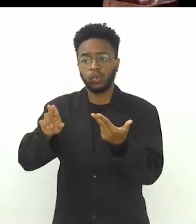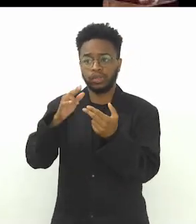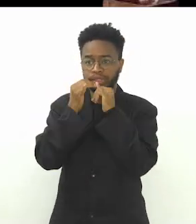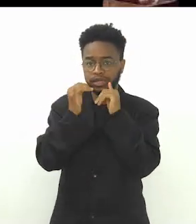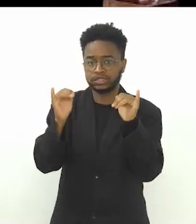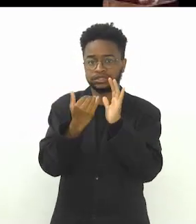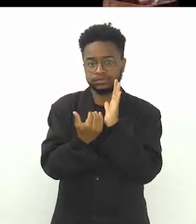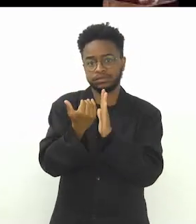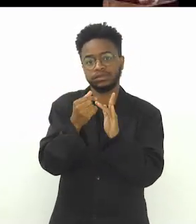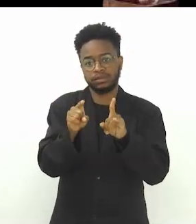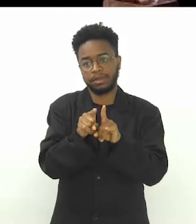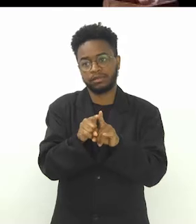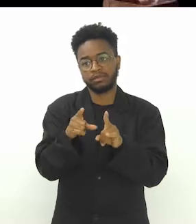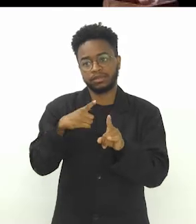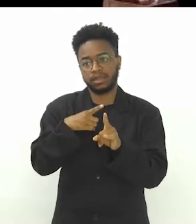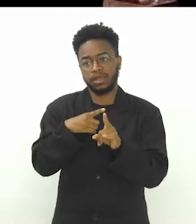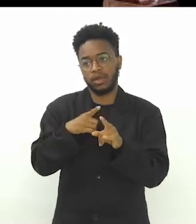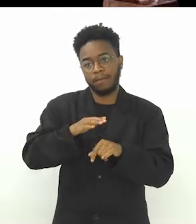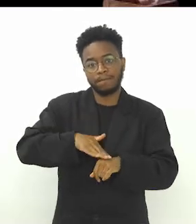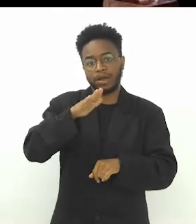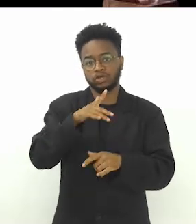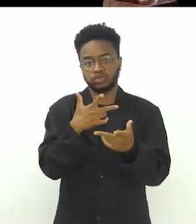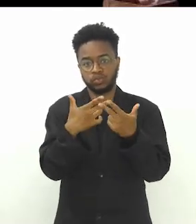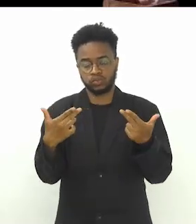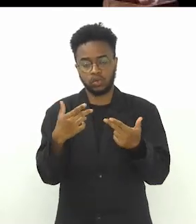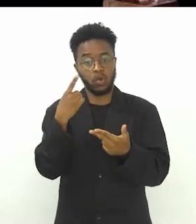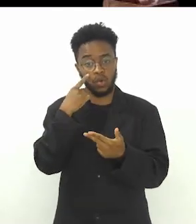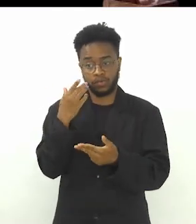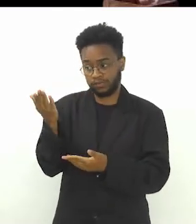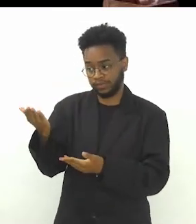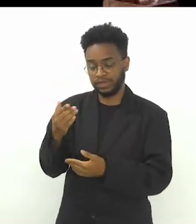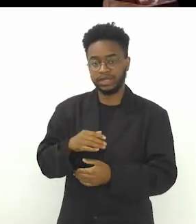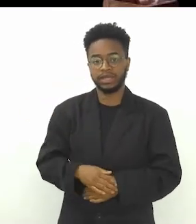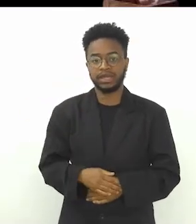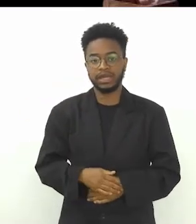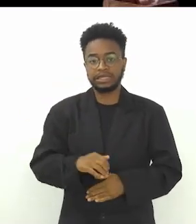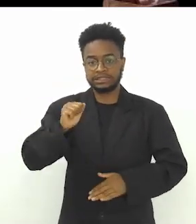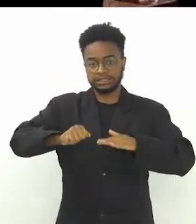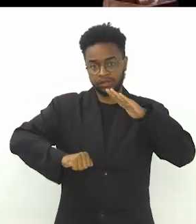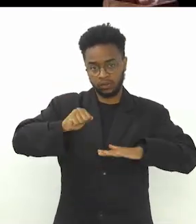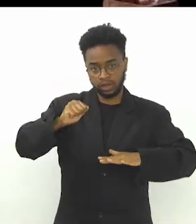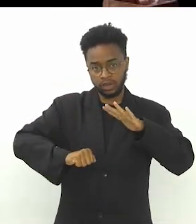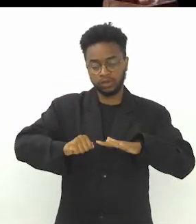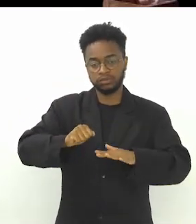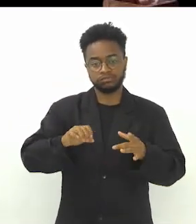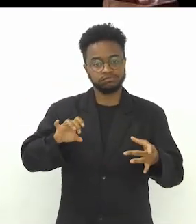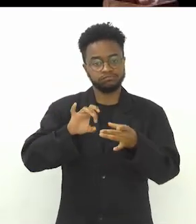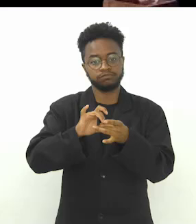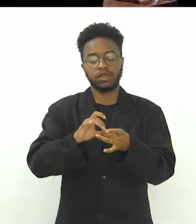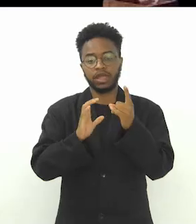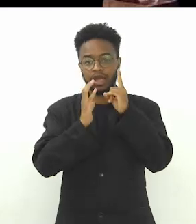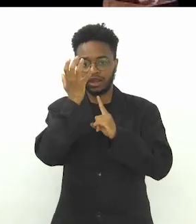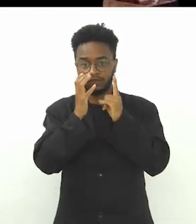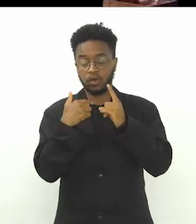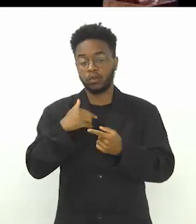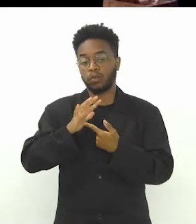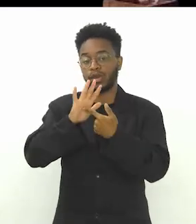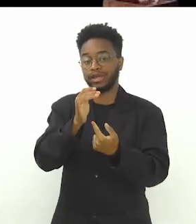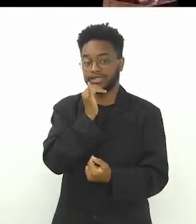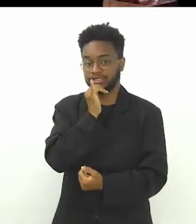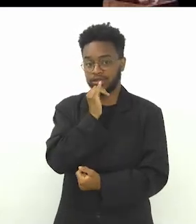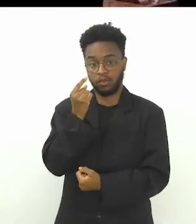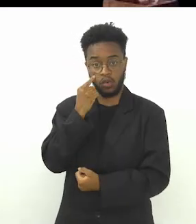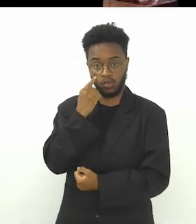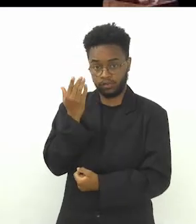consomem mais. Então assim, tudo aumentou. Olha esse aí. Isso foi Salgueiro, Belo Carnaval. Aí, vou te dar um